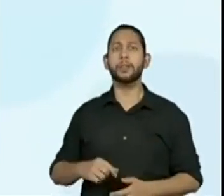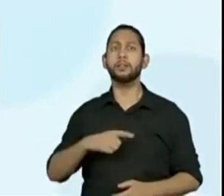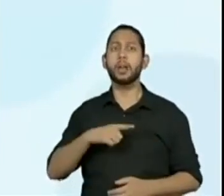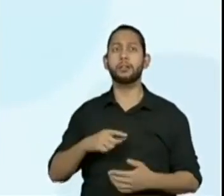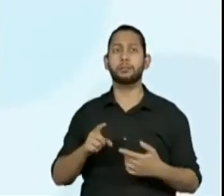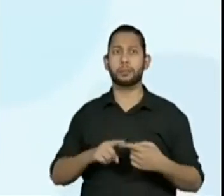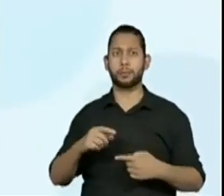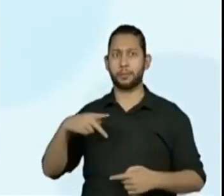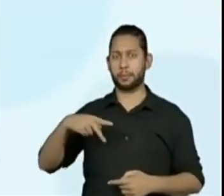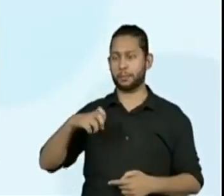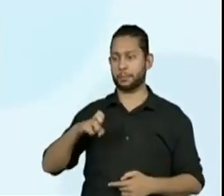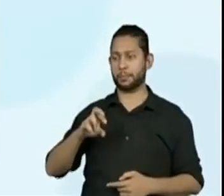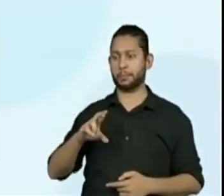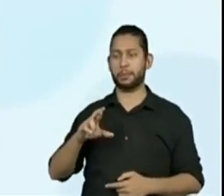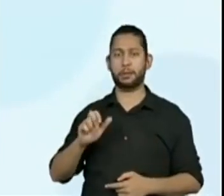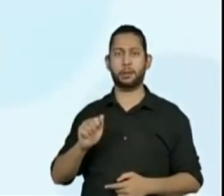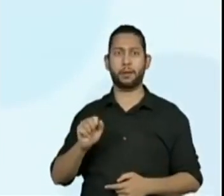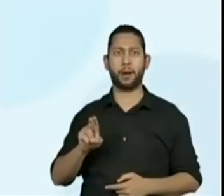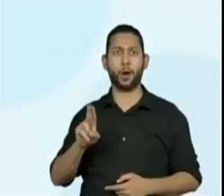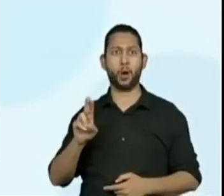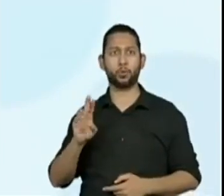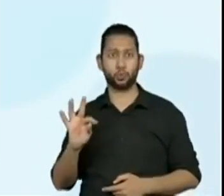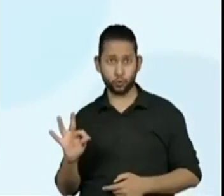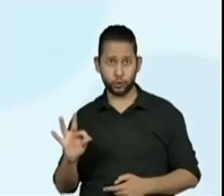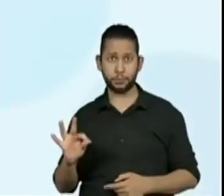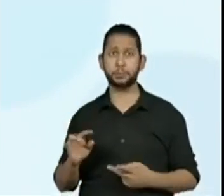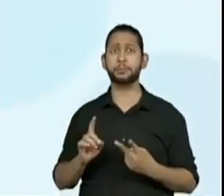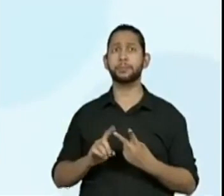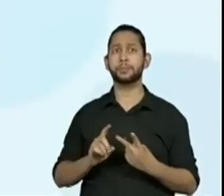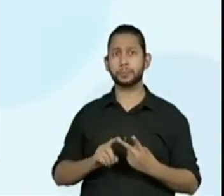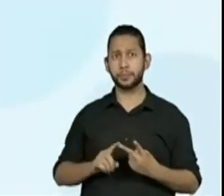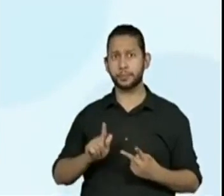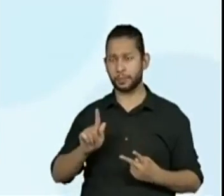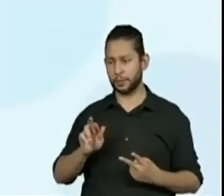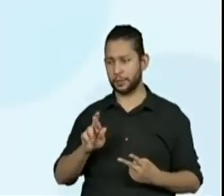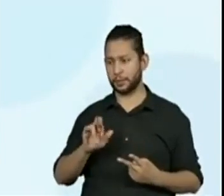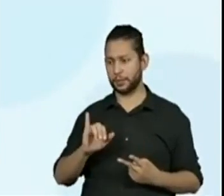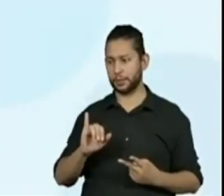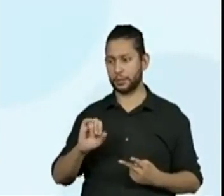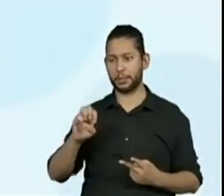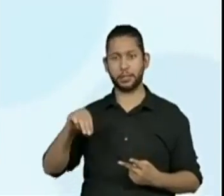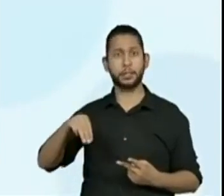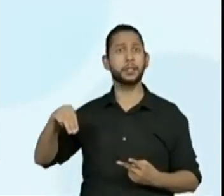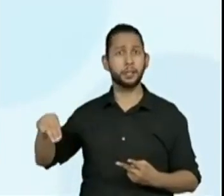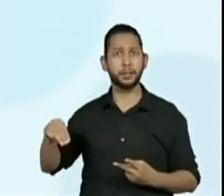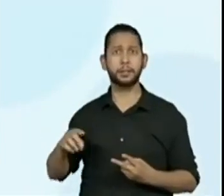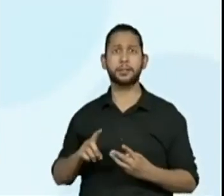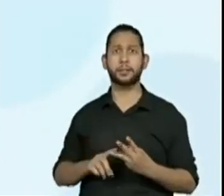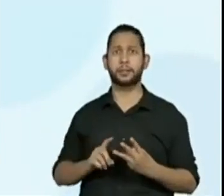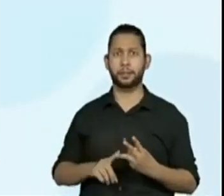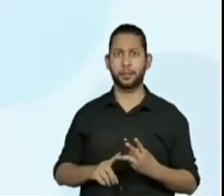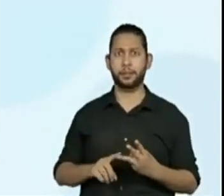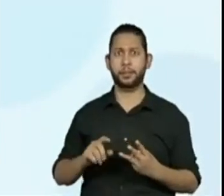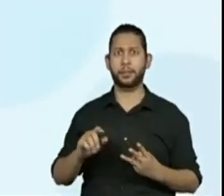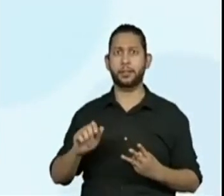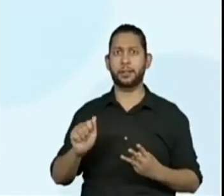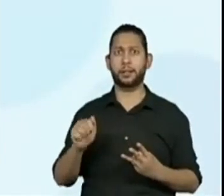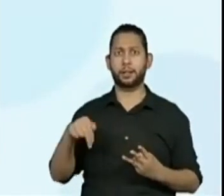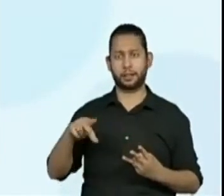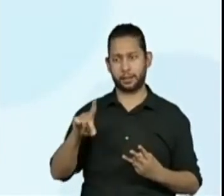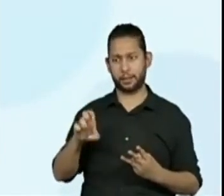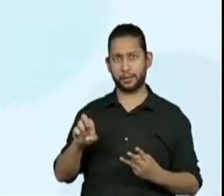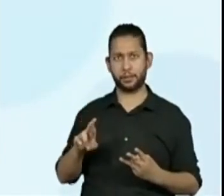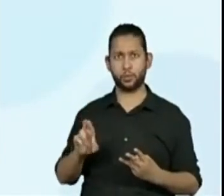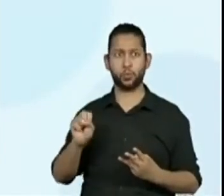Perrault, os irmãos Grimm, Jacob Grimm e William Grimm, e Hans Christian Andersen. Diferente